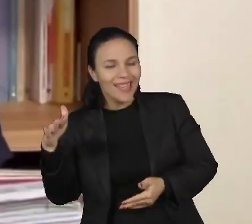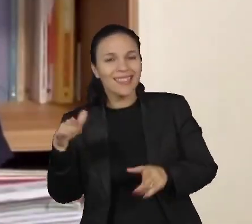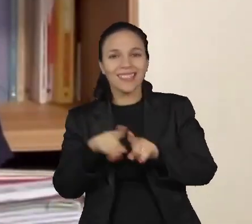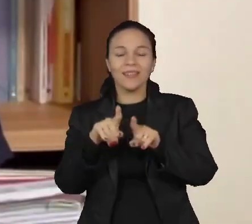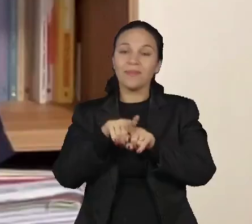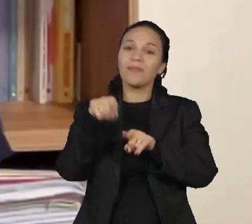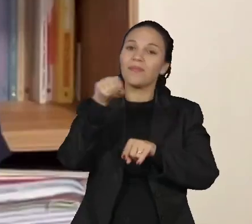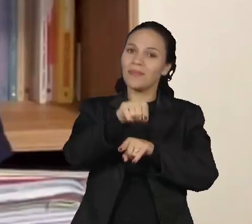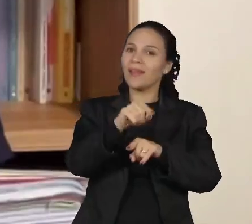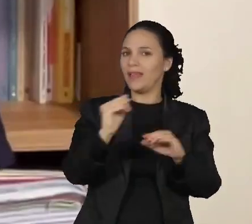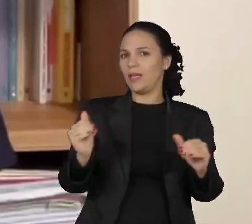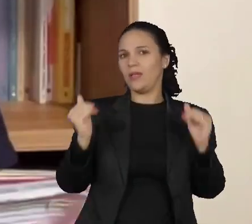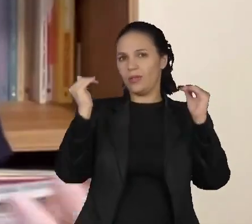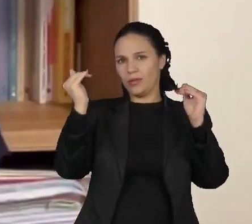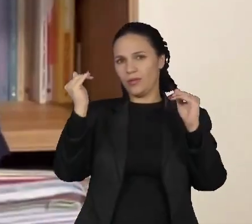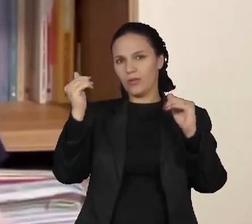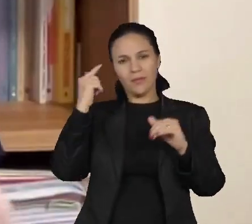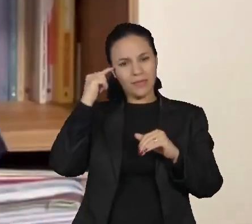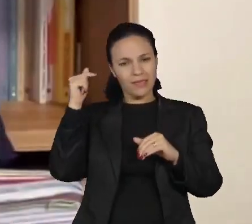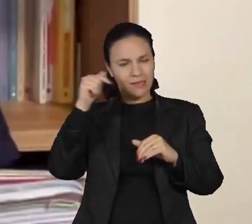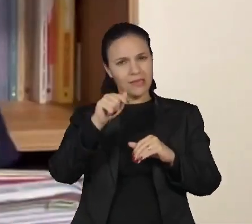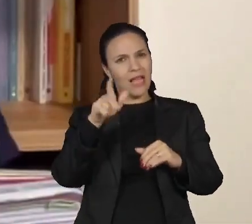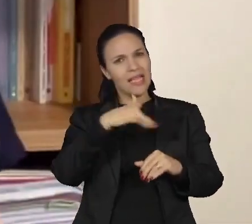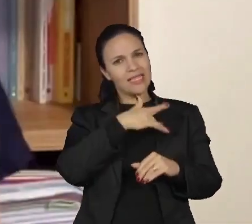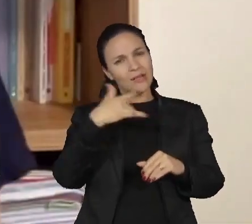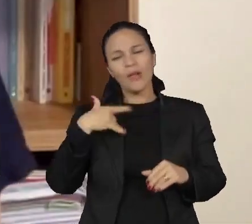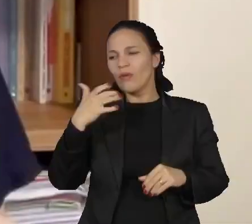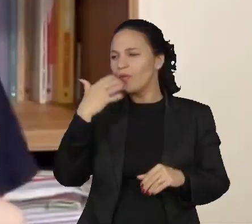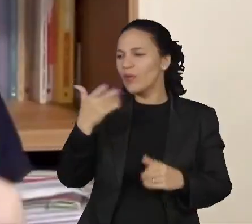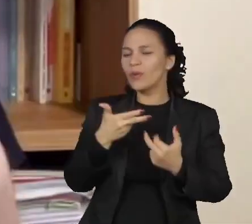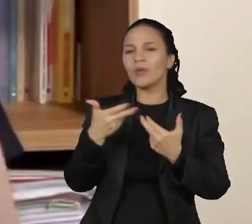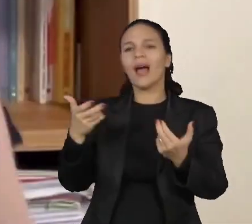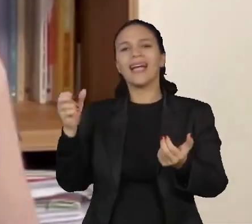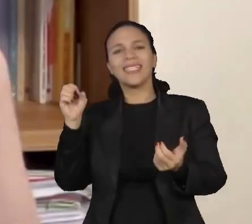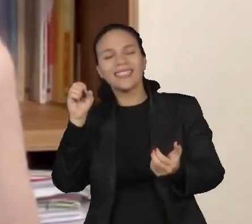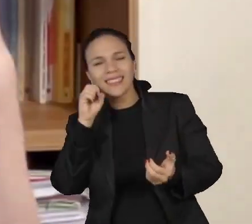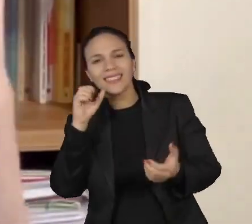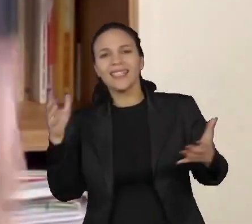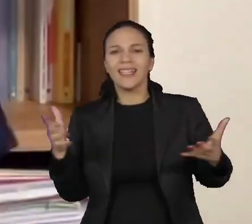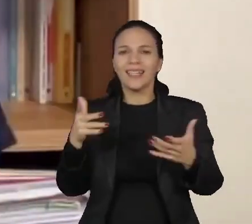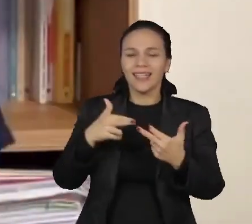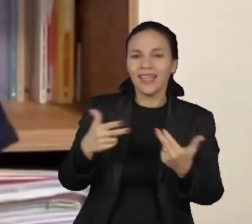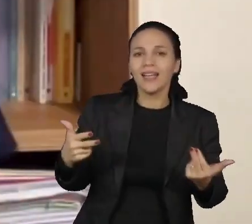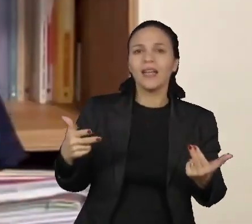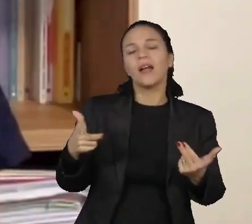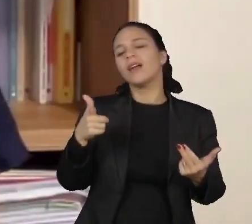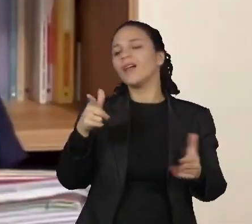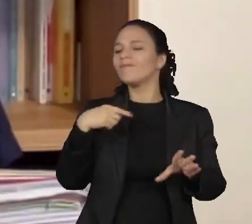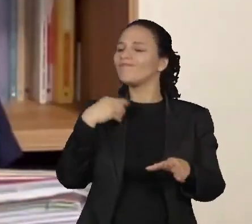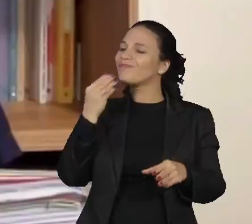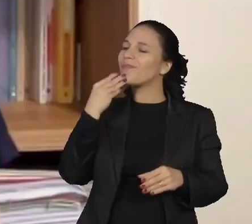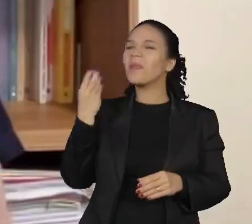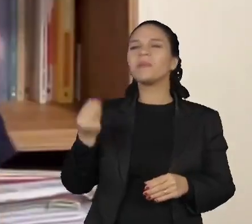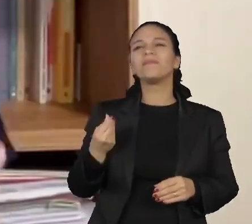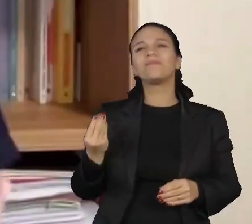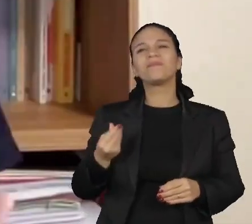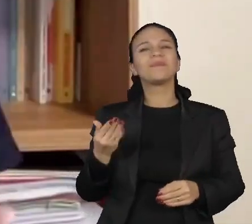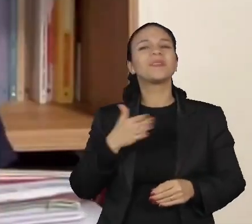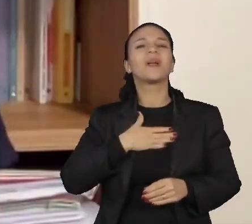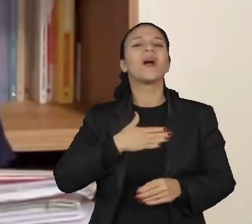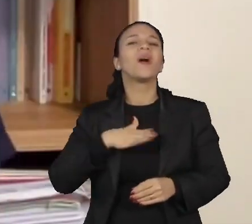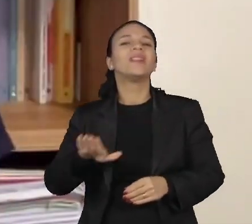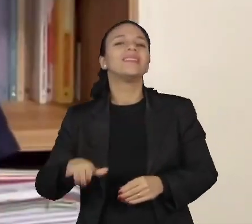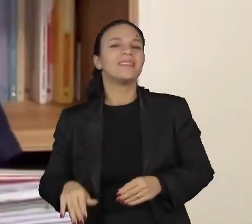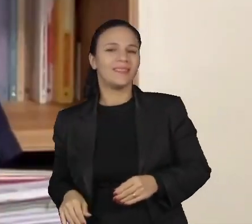aos alimentos considerados saudáveis, frutas, legumes, verduras, tenham mais dificuldade de lidar com esses alimentos e